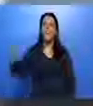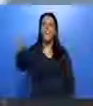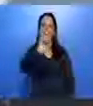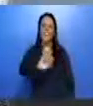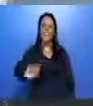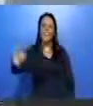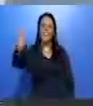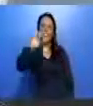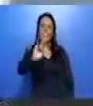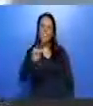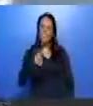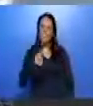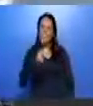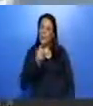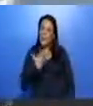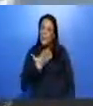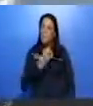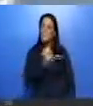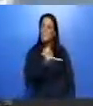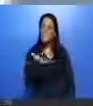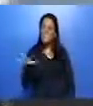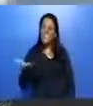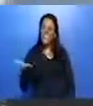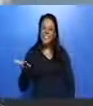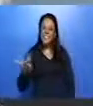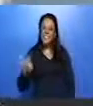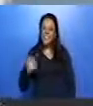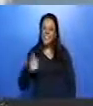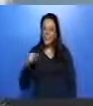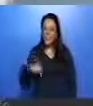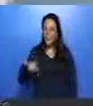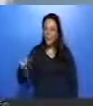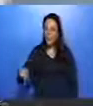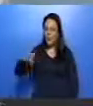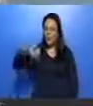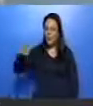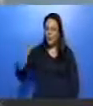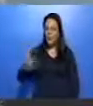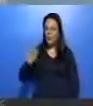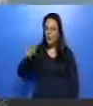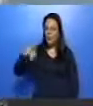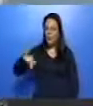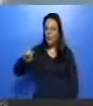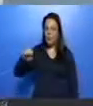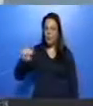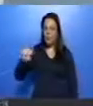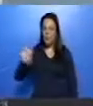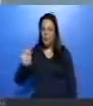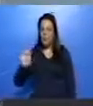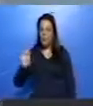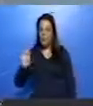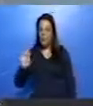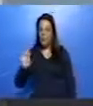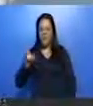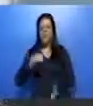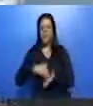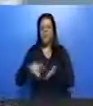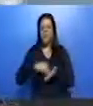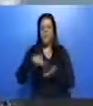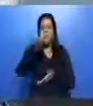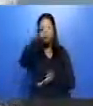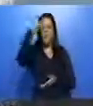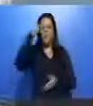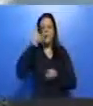Olá, tudo bem com vocês? Professora Janete, da Secretaria Municipal de Educação. Vamos